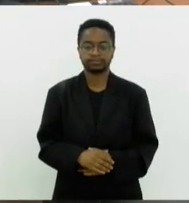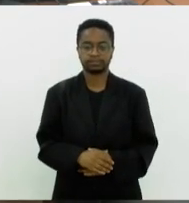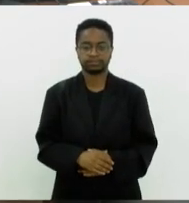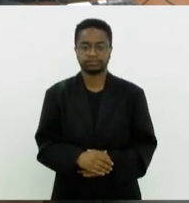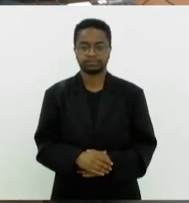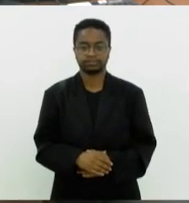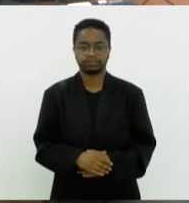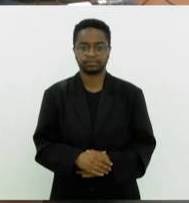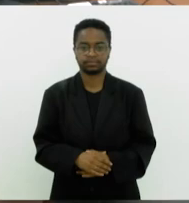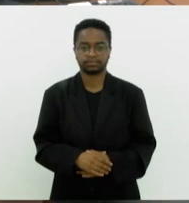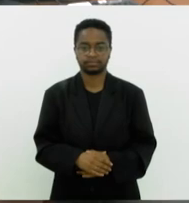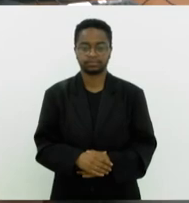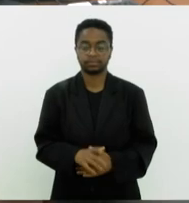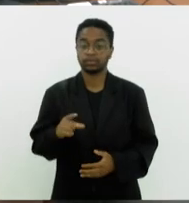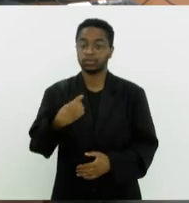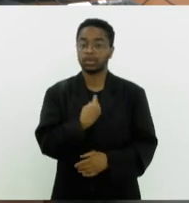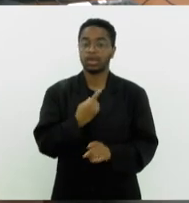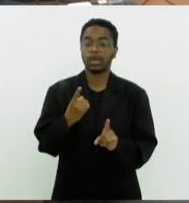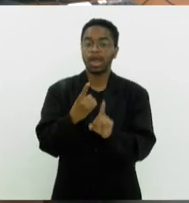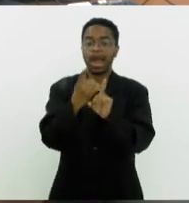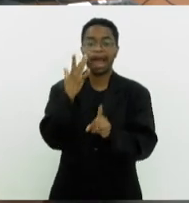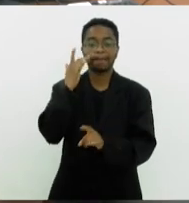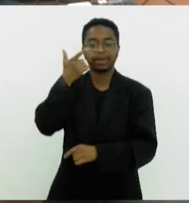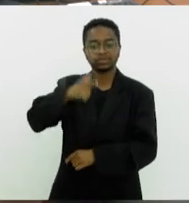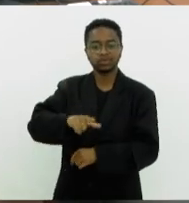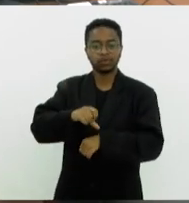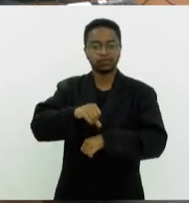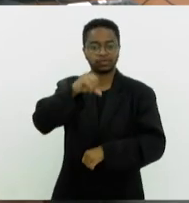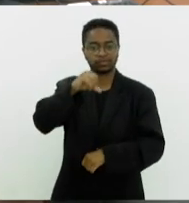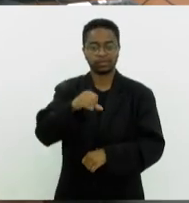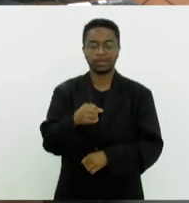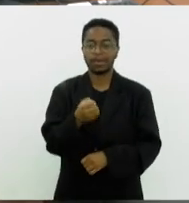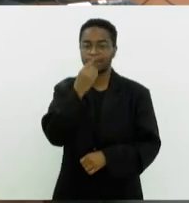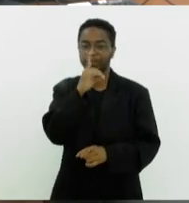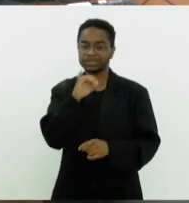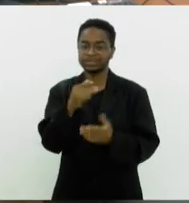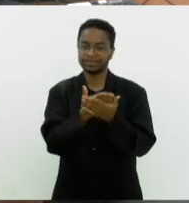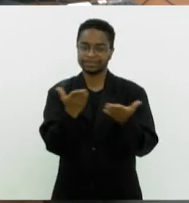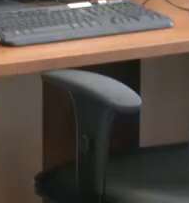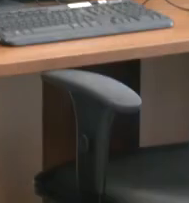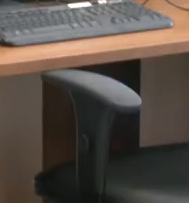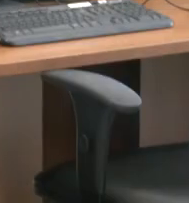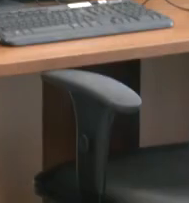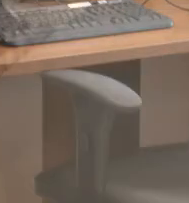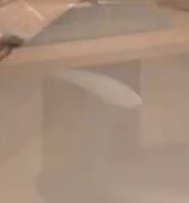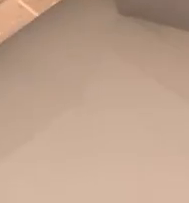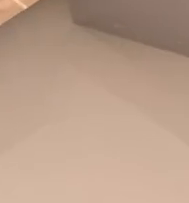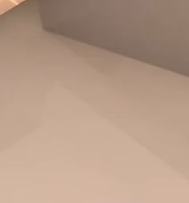tvalerje@alerje.rj.gov.br. A gente se encontra amanhã, às 9 horas. Um bom dia para você.